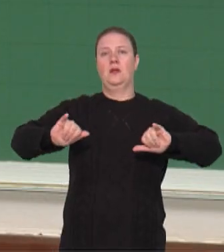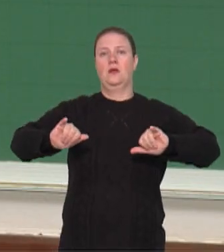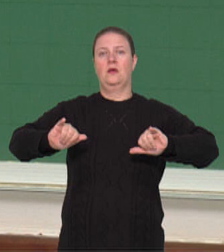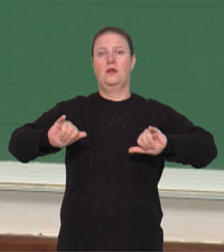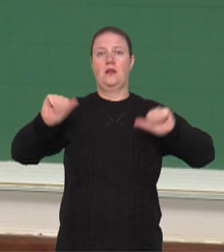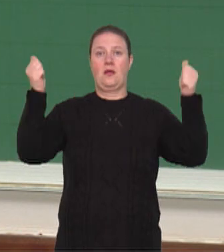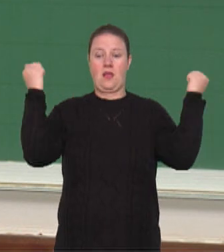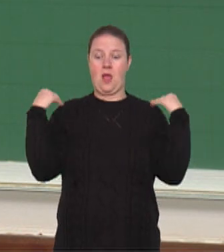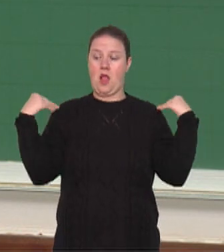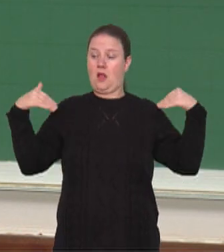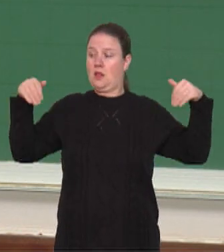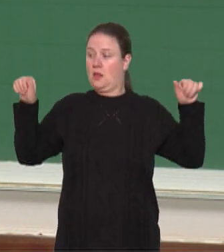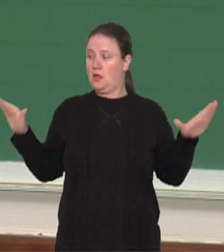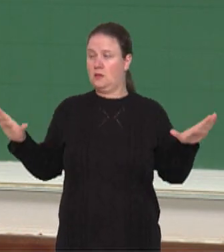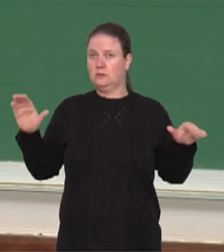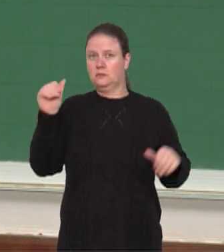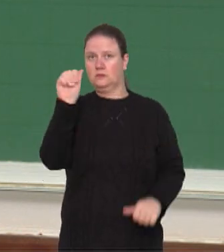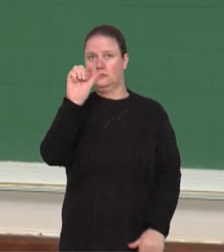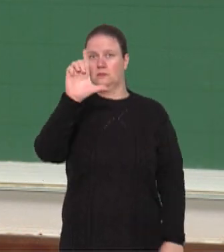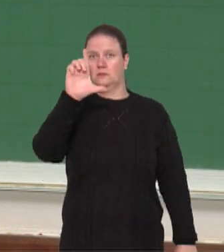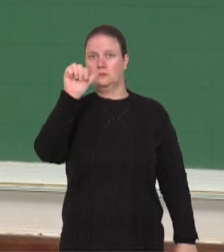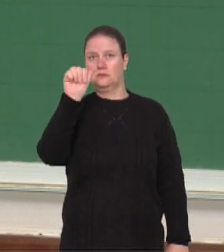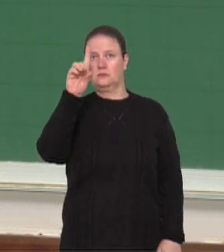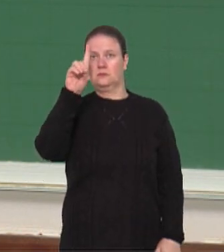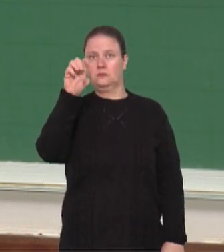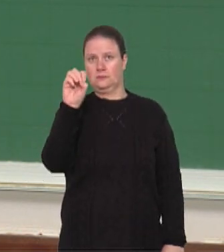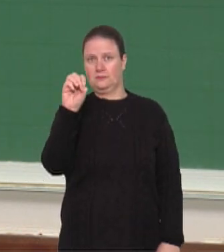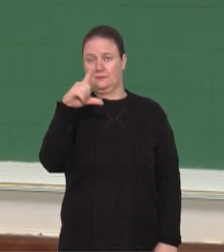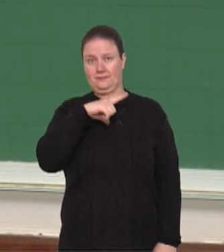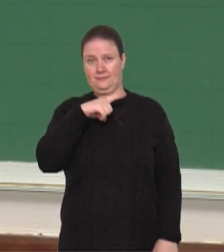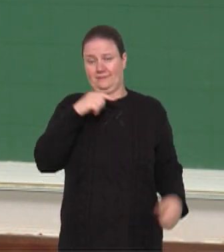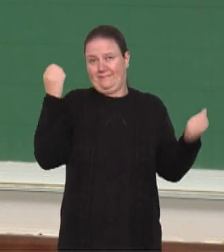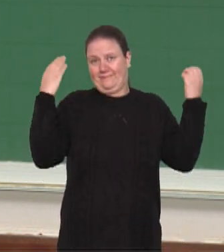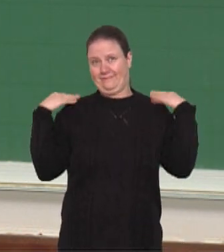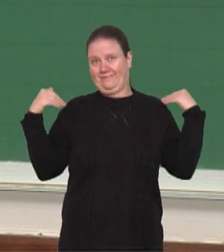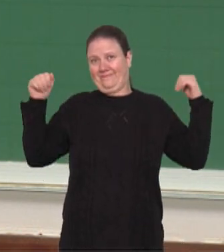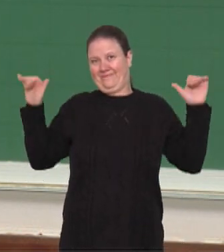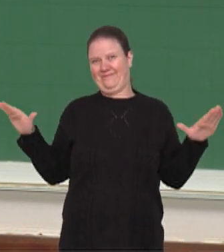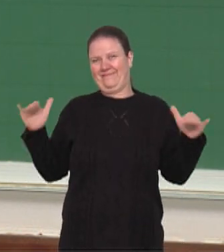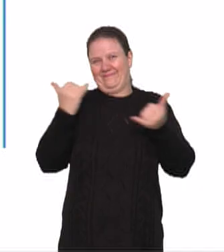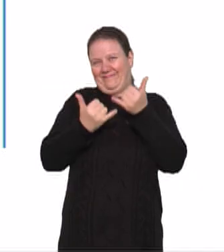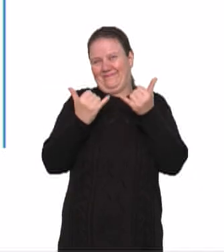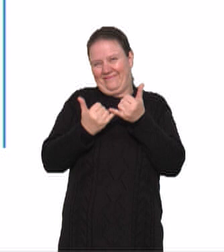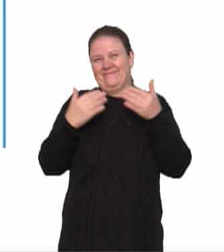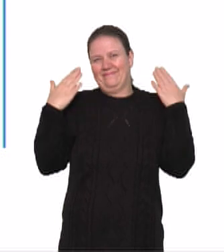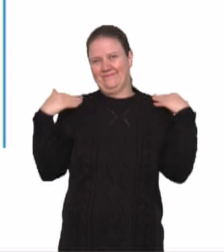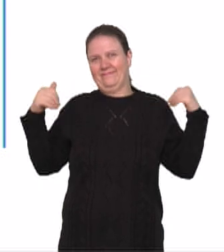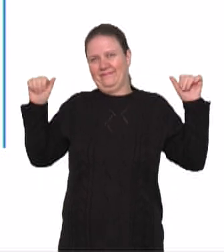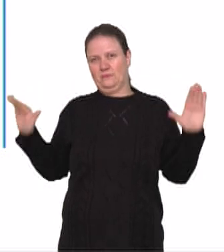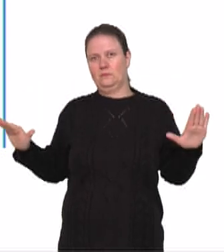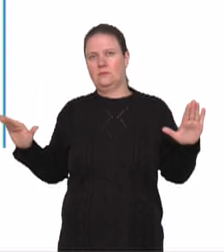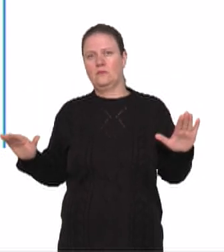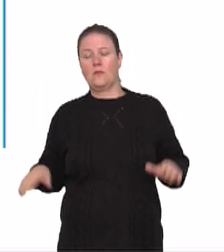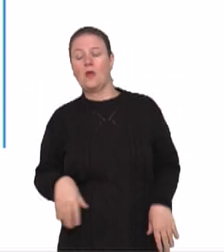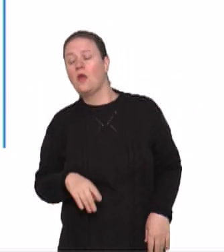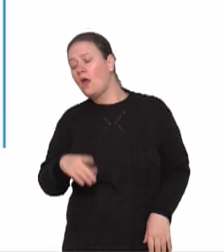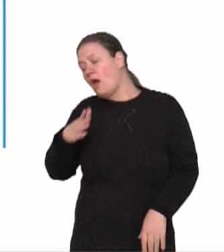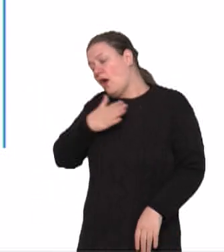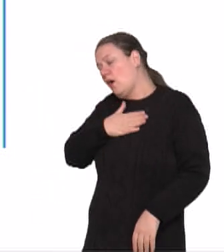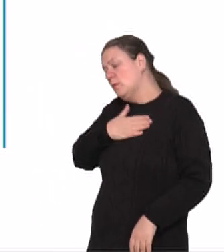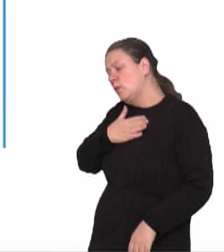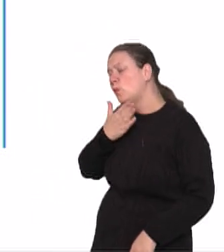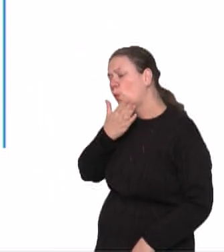às asas. Então, mensageiro alado, alguém que tenha asas, certo? Na sequência, a Julieta diz, Romeu,